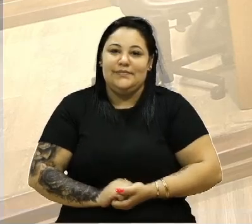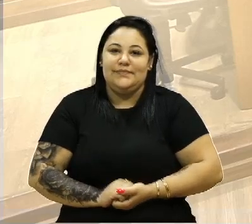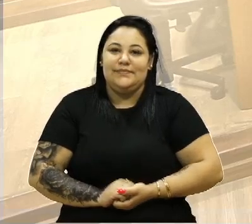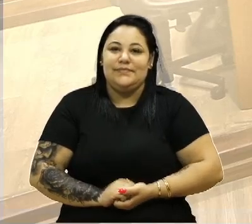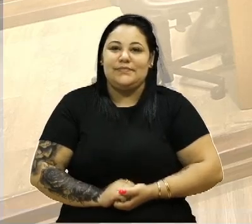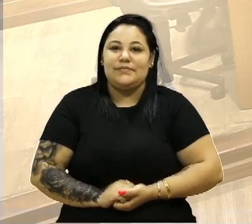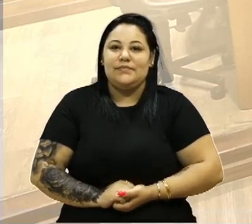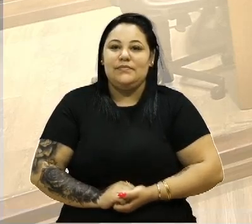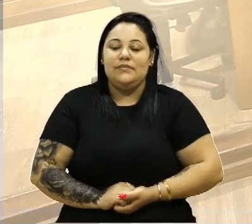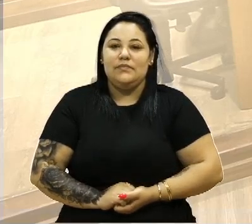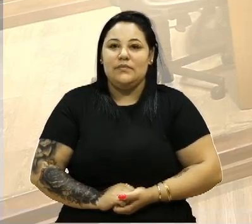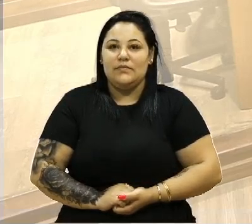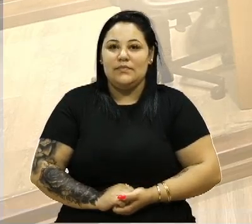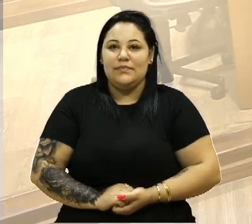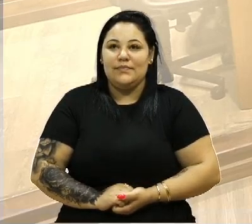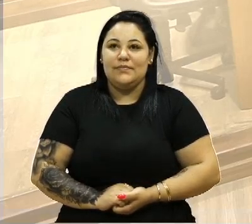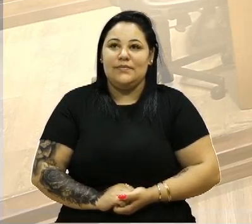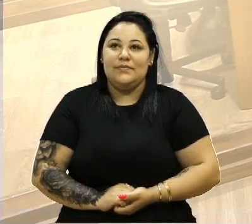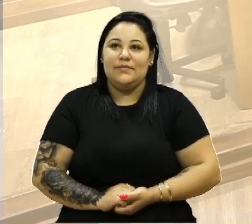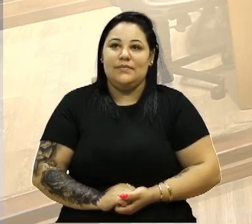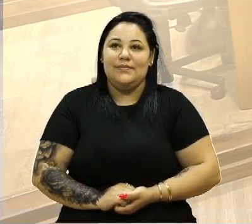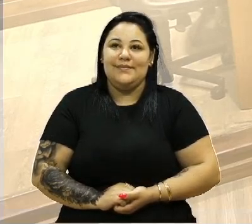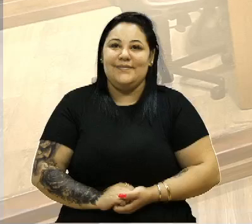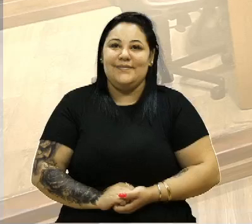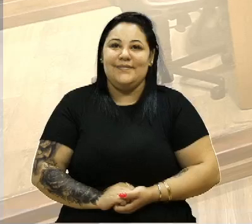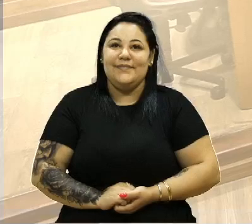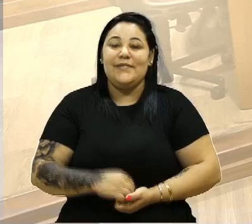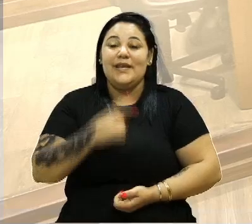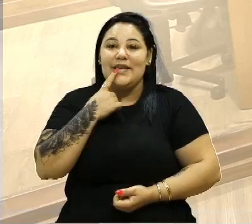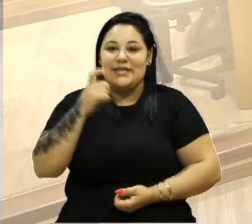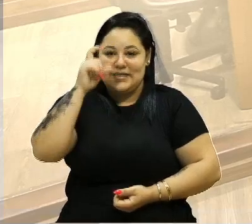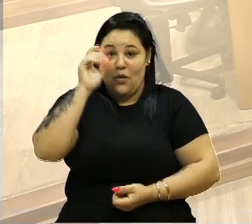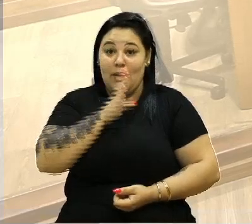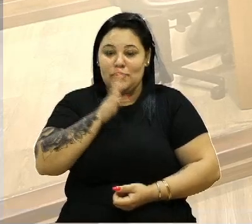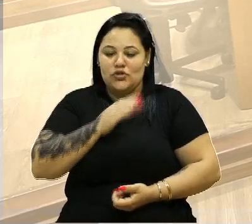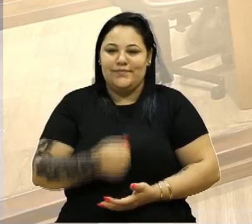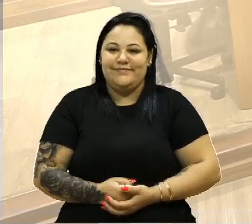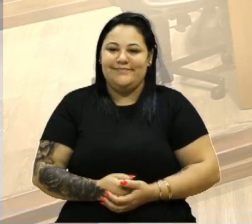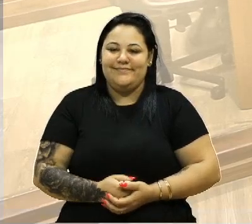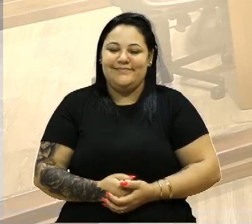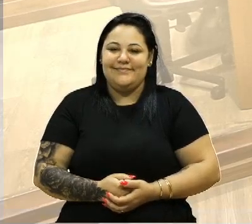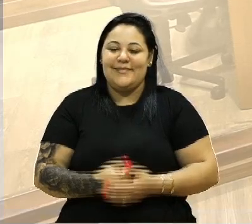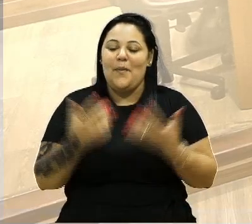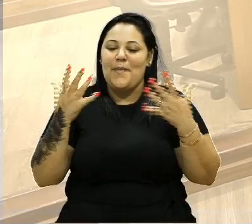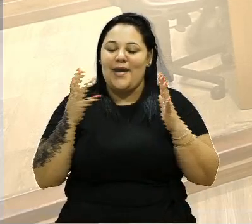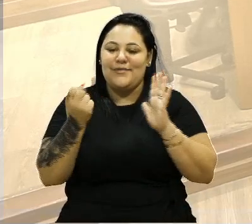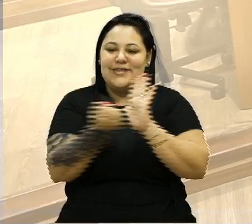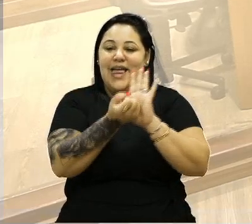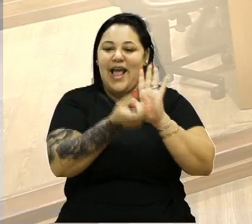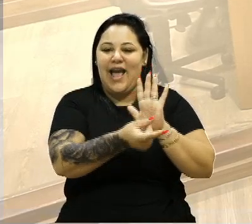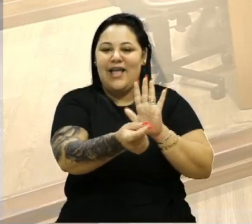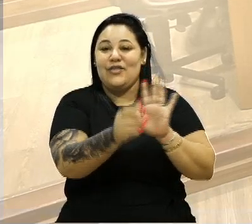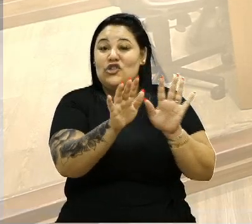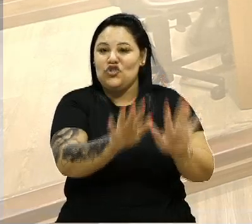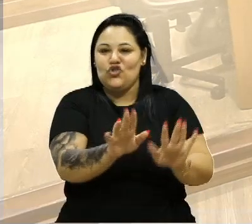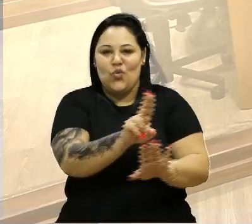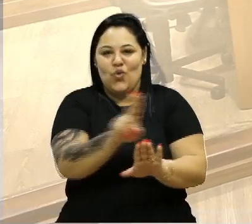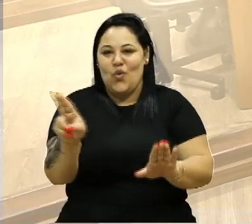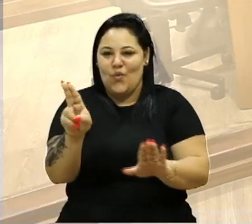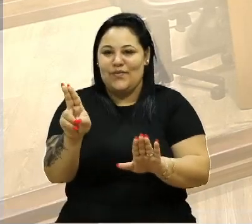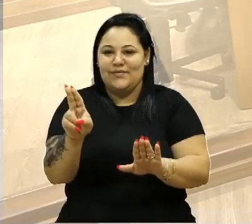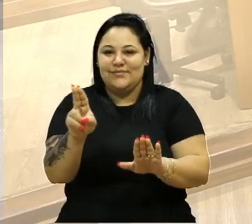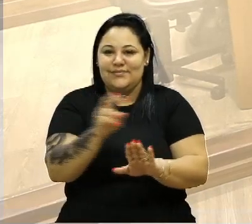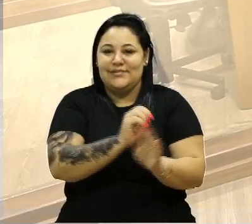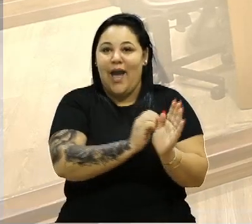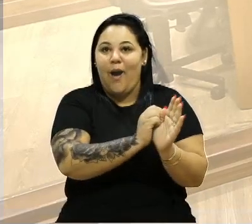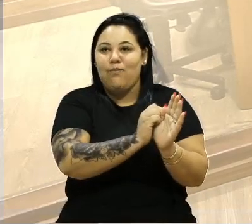parte. Obrigado, vereadora Rose. Vereador Scalco, bem rapidinho. Vamos lá. Parabéns pelo legado. Felipe deixou teu nome na história de Caxias. Cara correto,